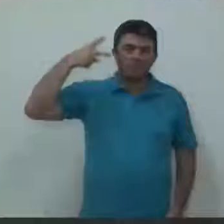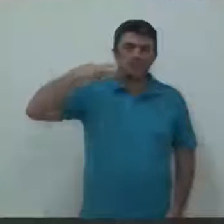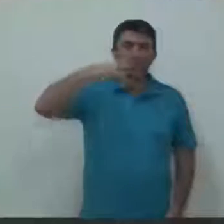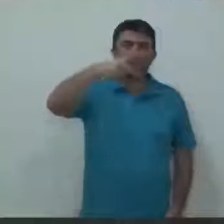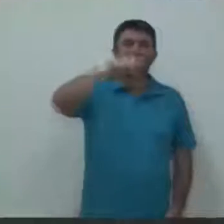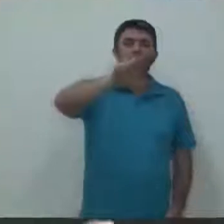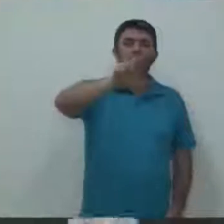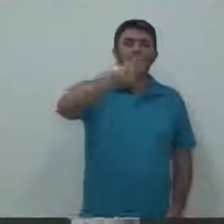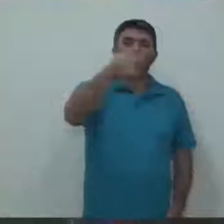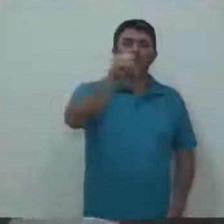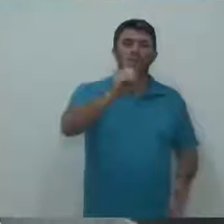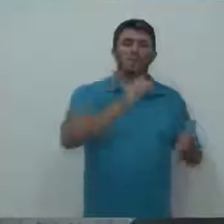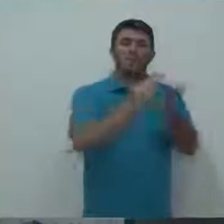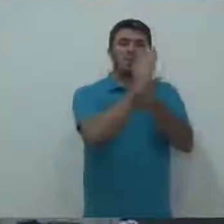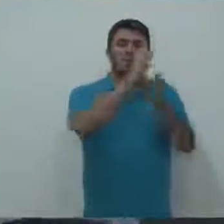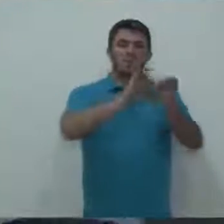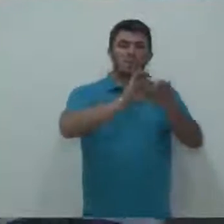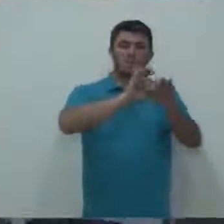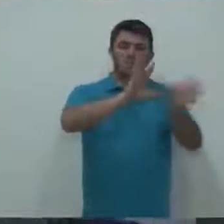Aprovo.